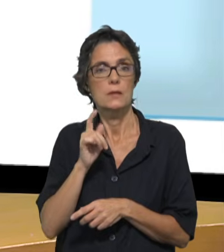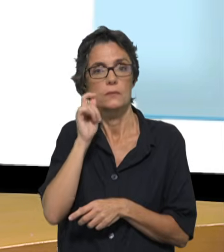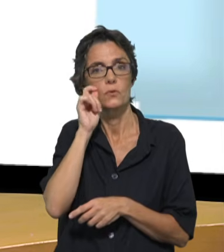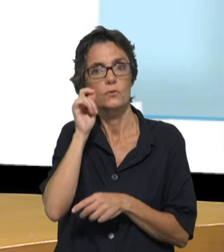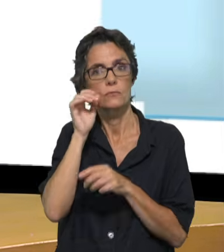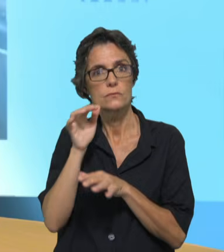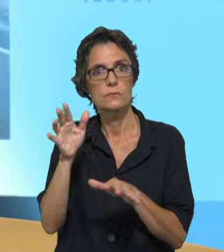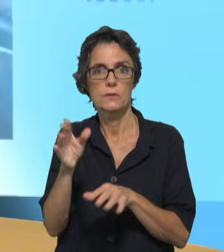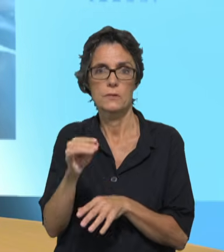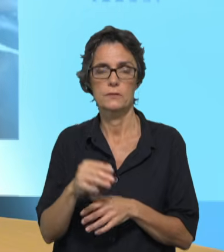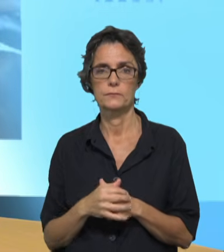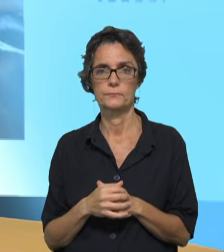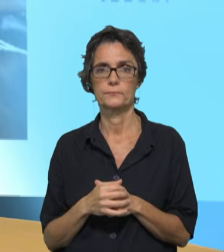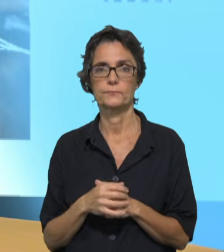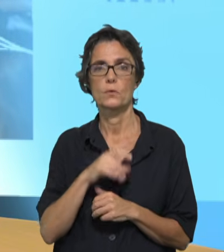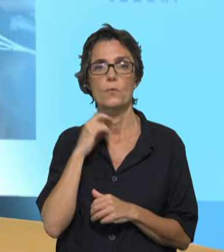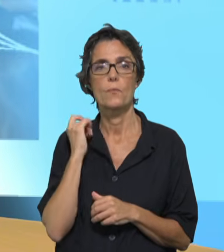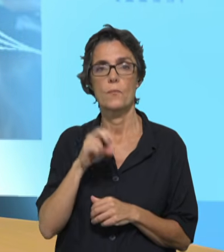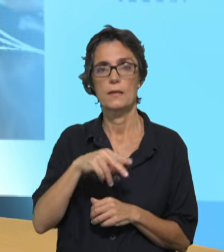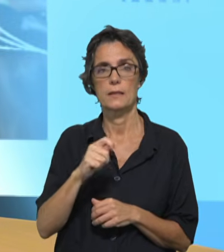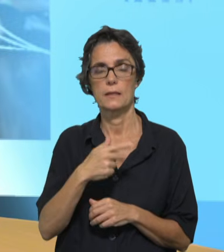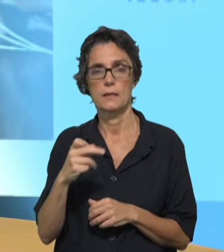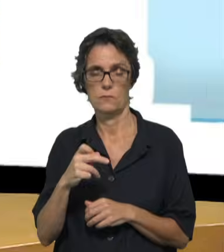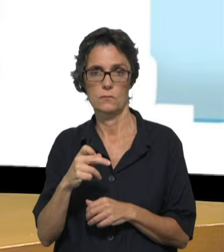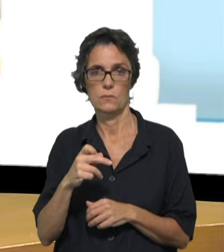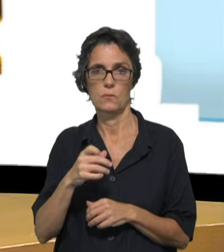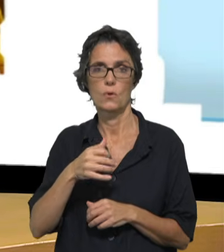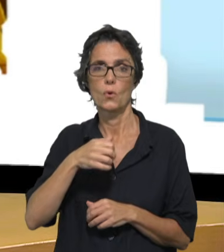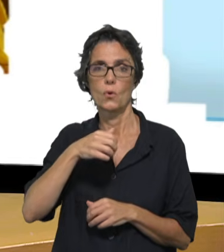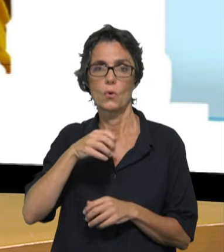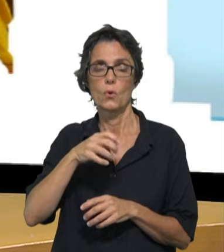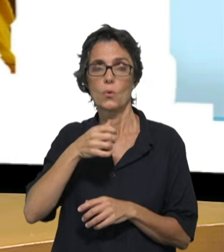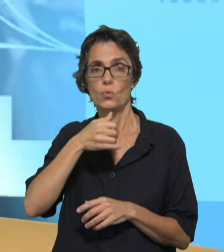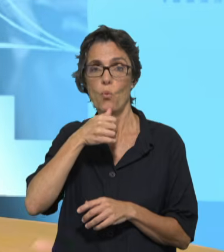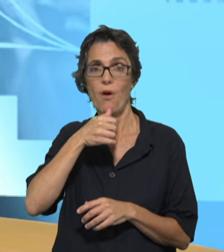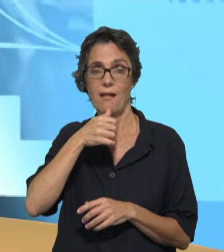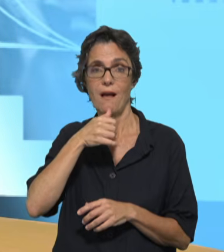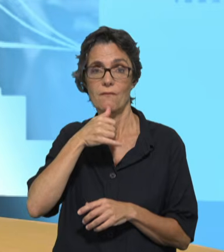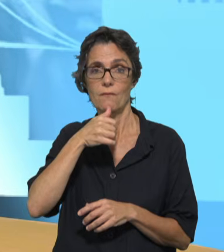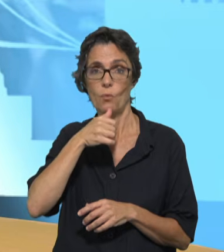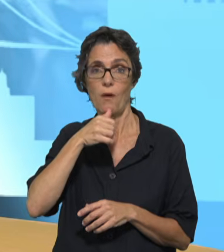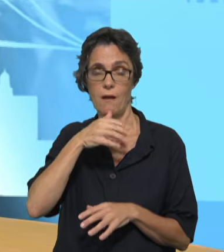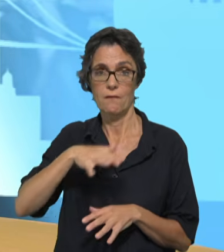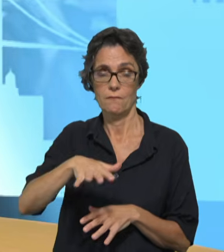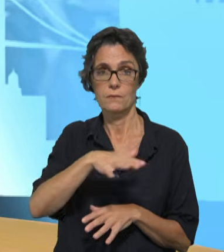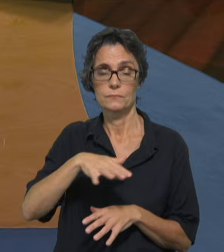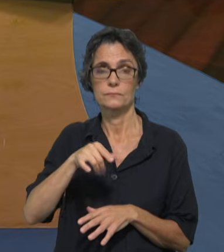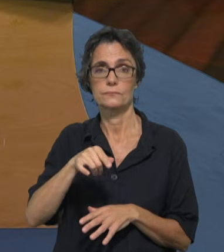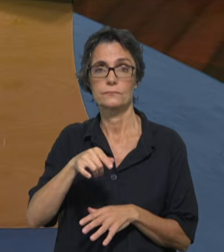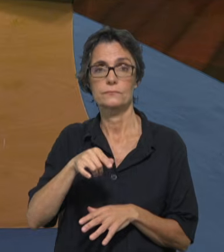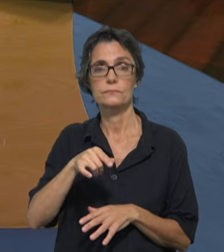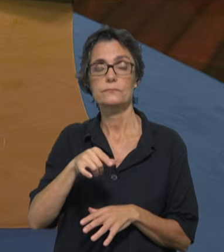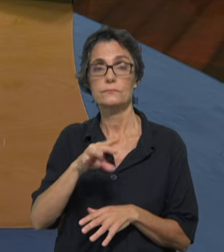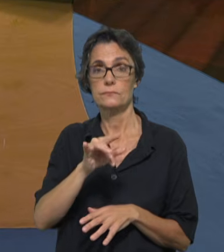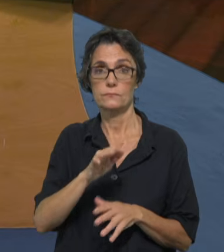zonas. E o Padre Miguel Neto é natural da Diocese do Algarve, e podemos ter aí um exemplo, ou um mau exemplo,